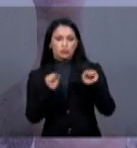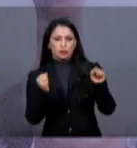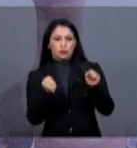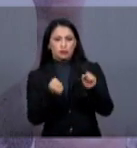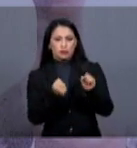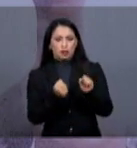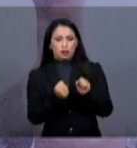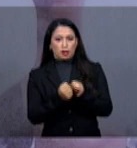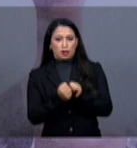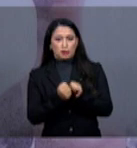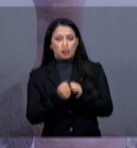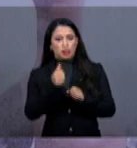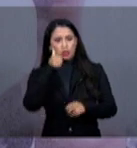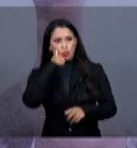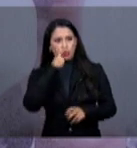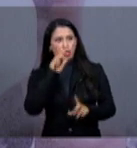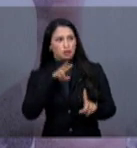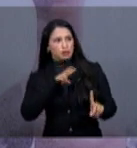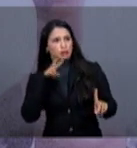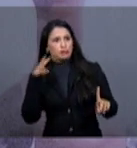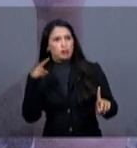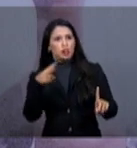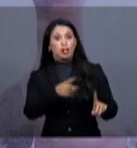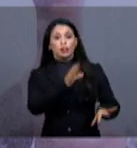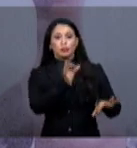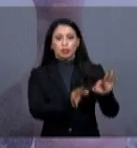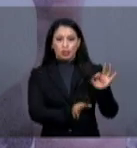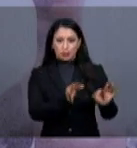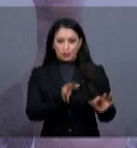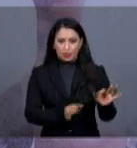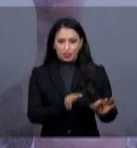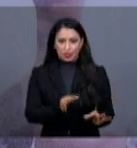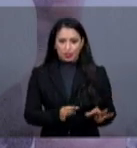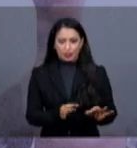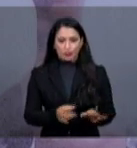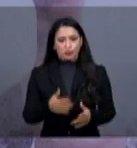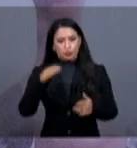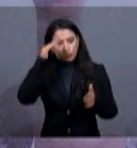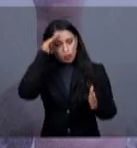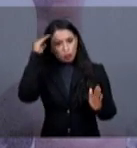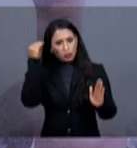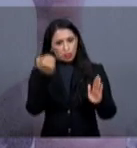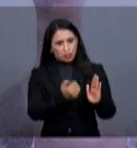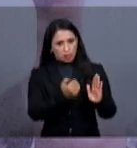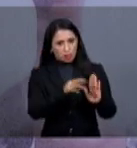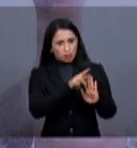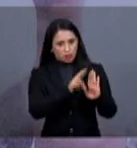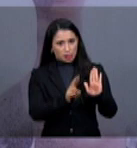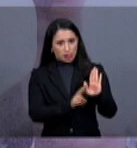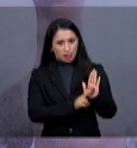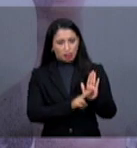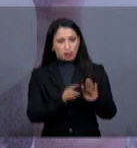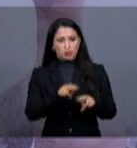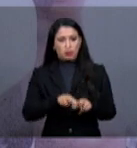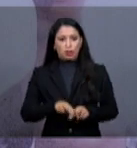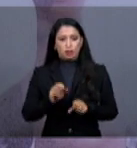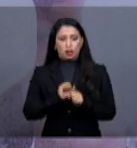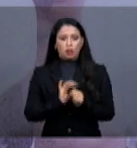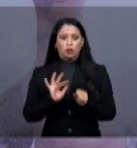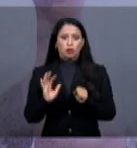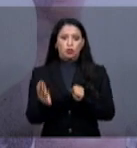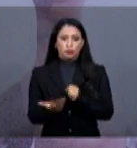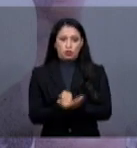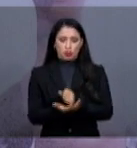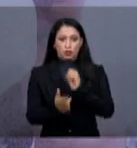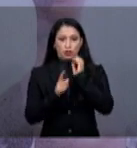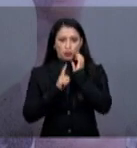mulheres sobre a justiça. Para cumprir as medidas de distanciamento social em razão da Covid-19, esse seminário tem